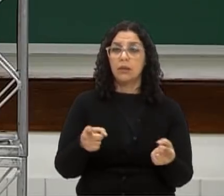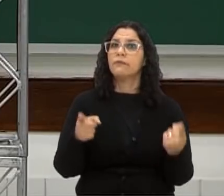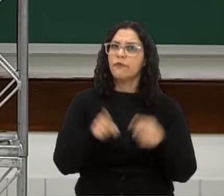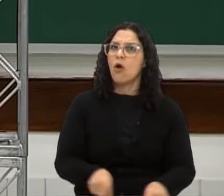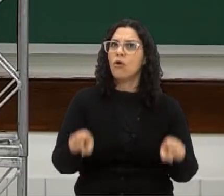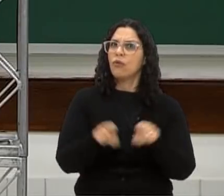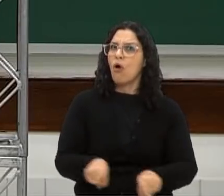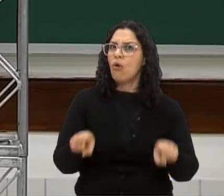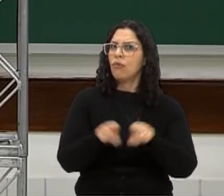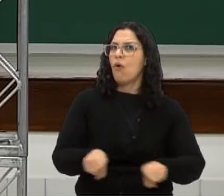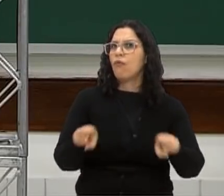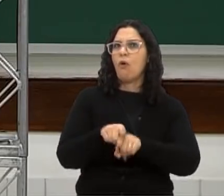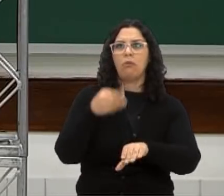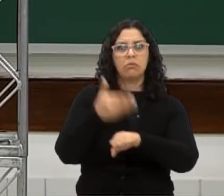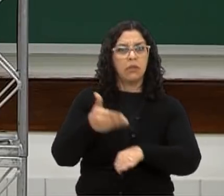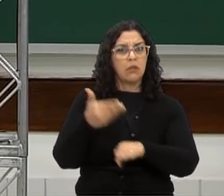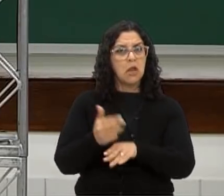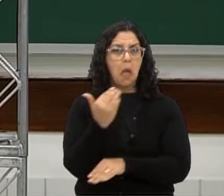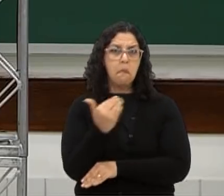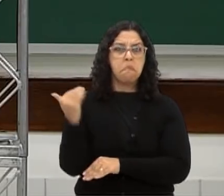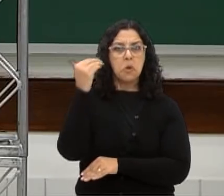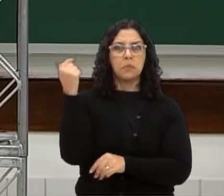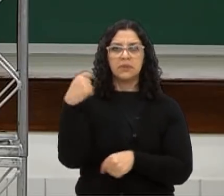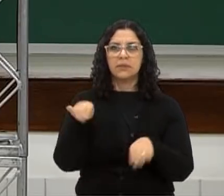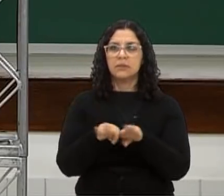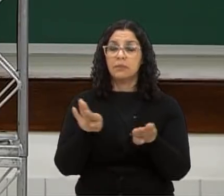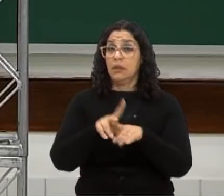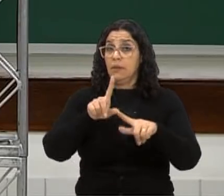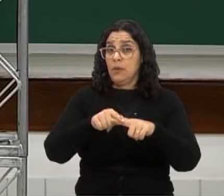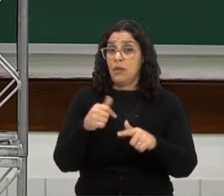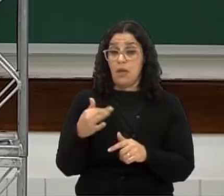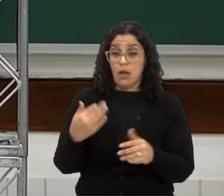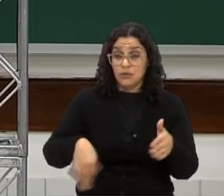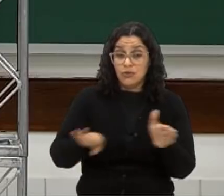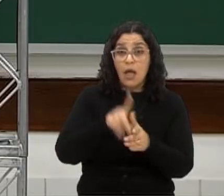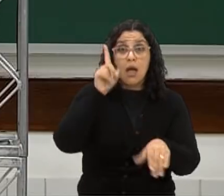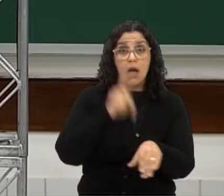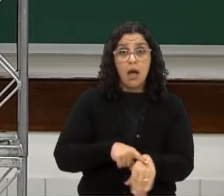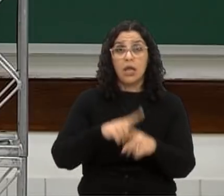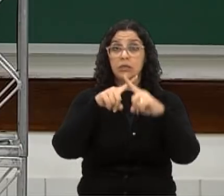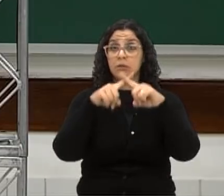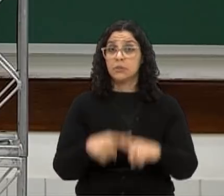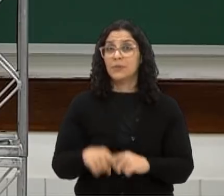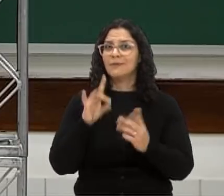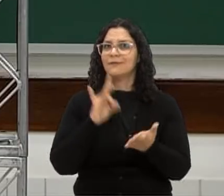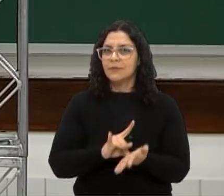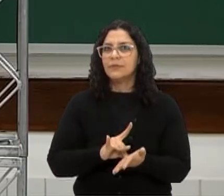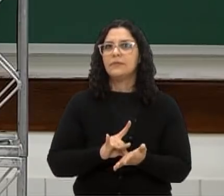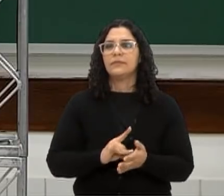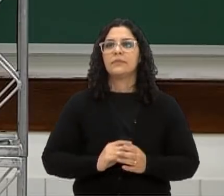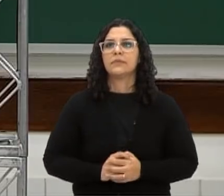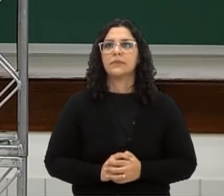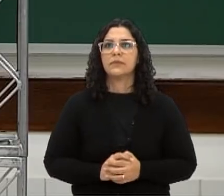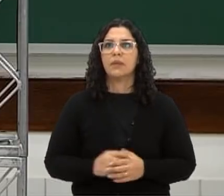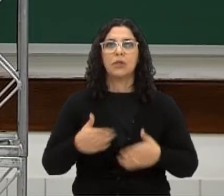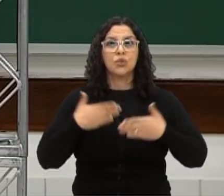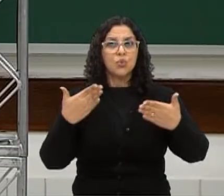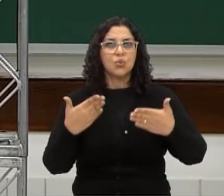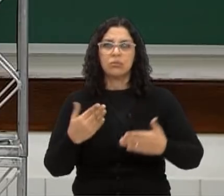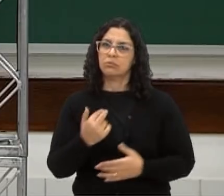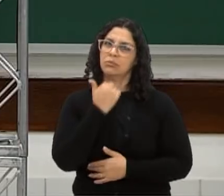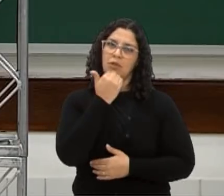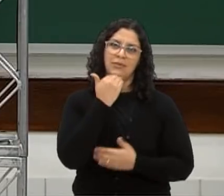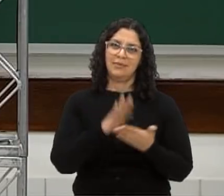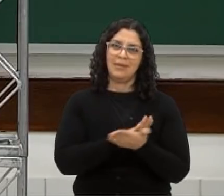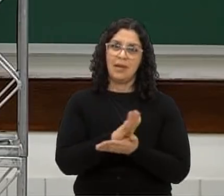treino deles, por são de alto nível, tem que manter a rotina porque quando chegar uma competição, pegar de surpresa,